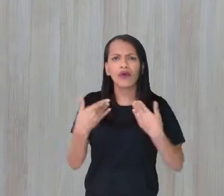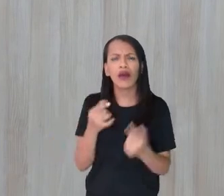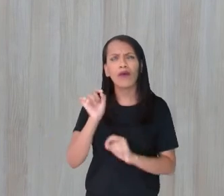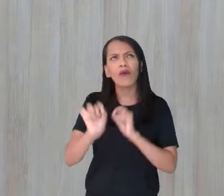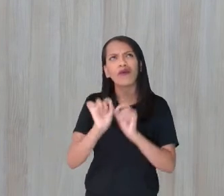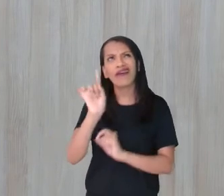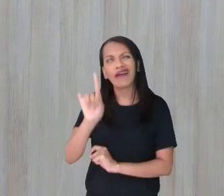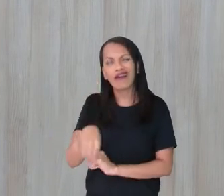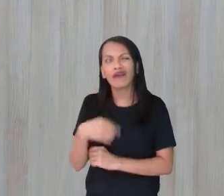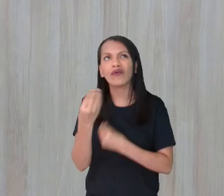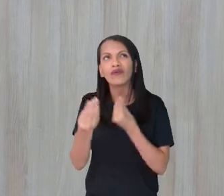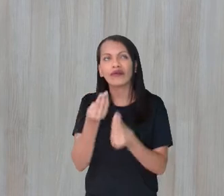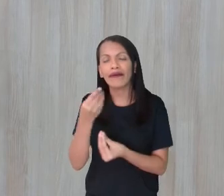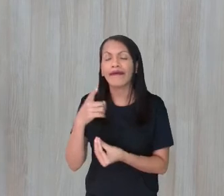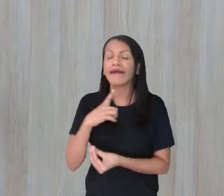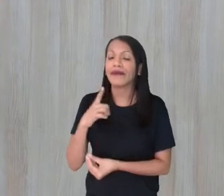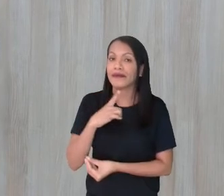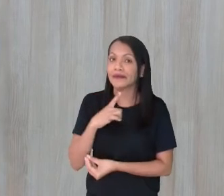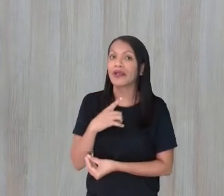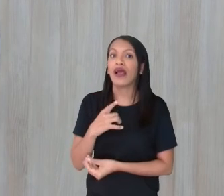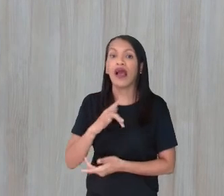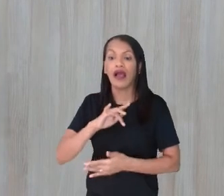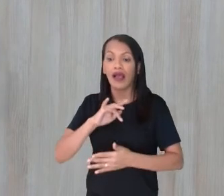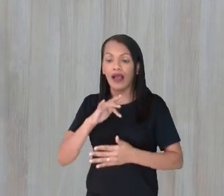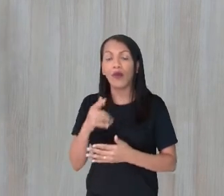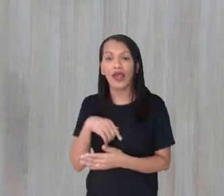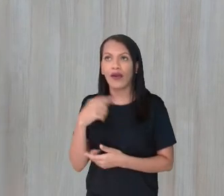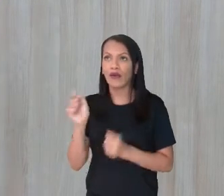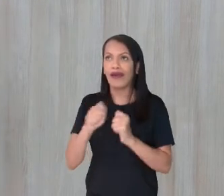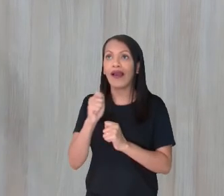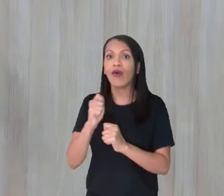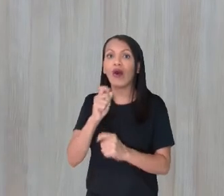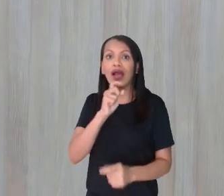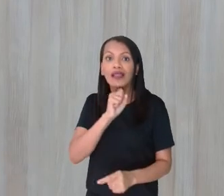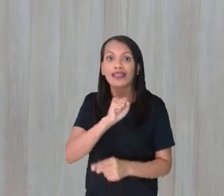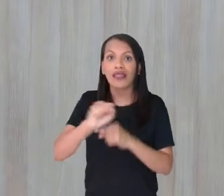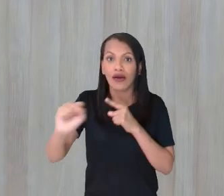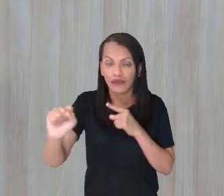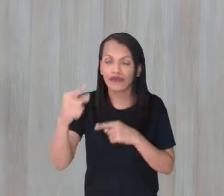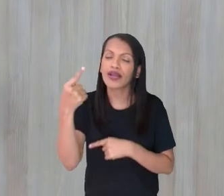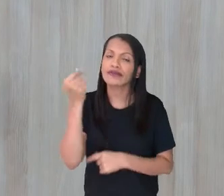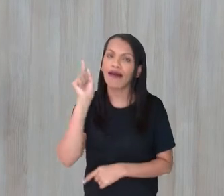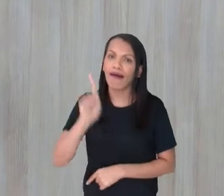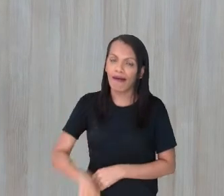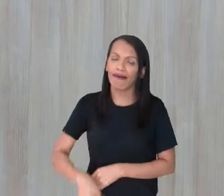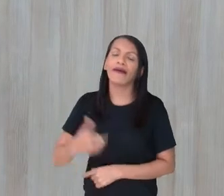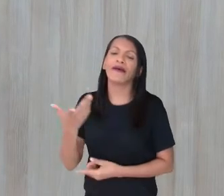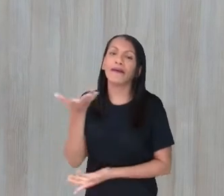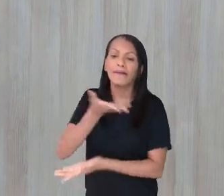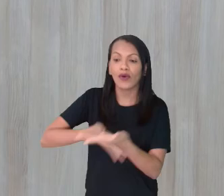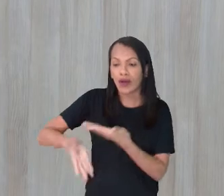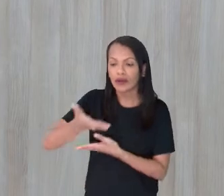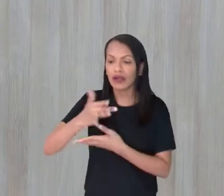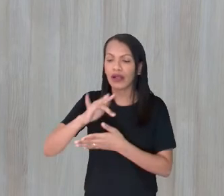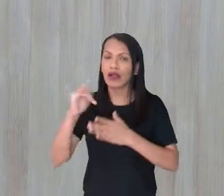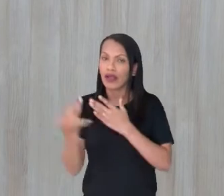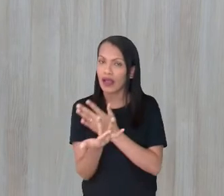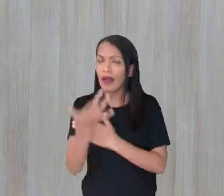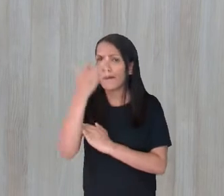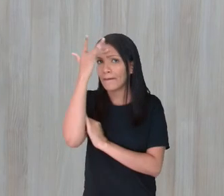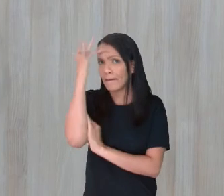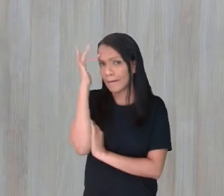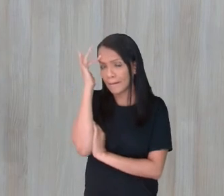dela é que as redes sociais propiciam, né, essa boa interação, mas que as pessoas